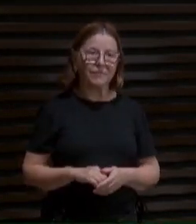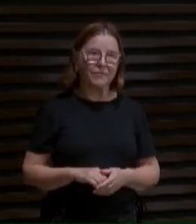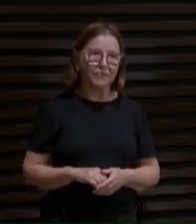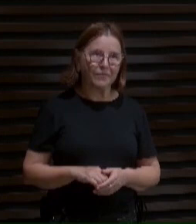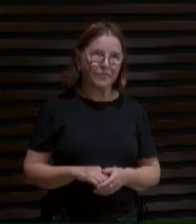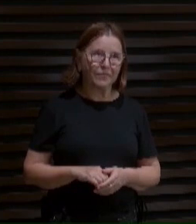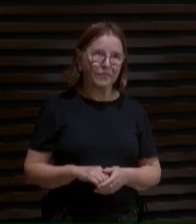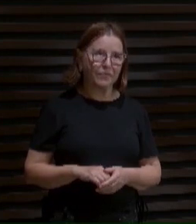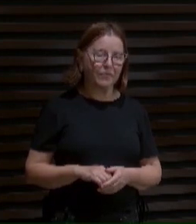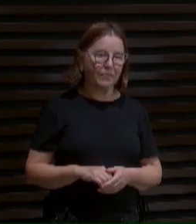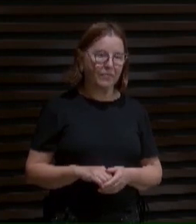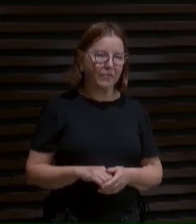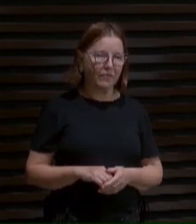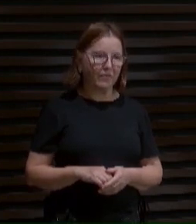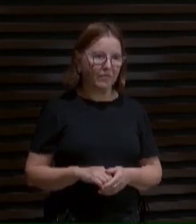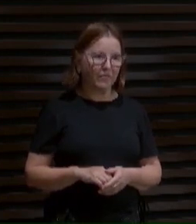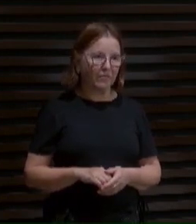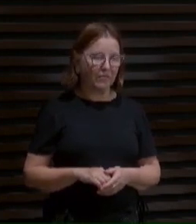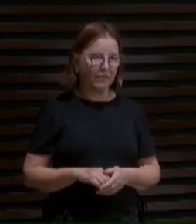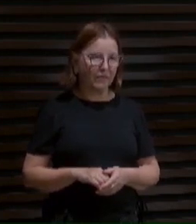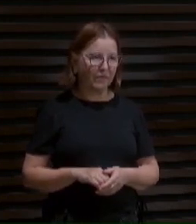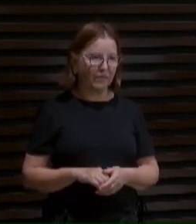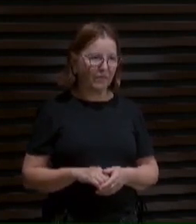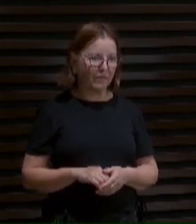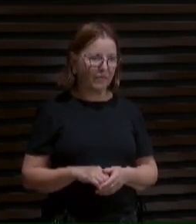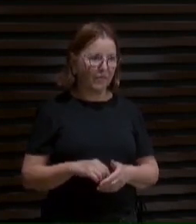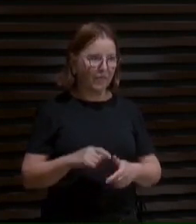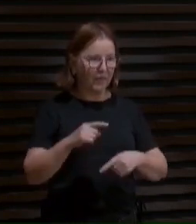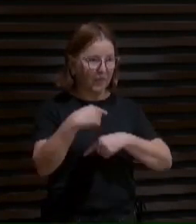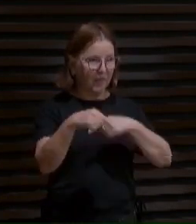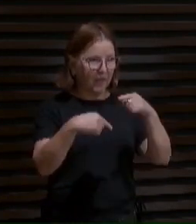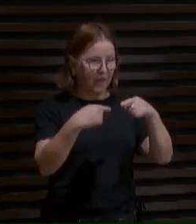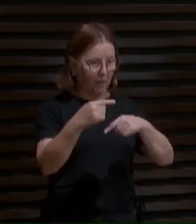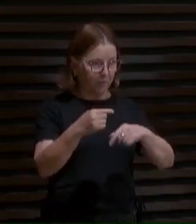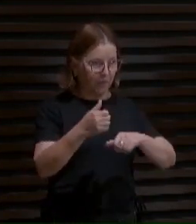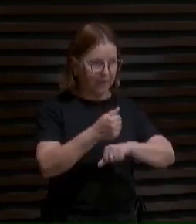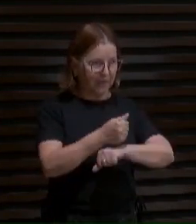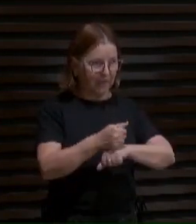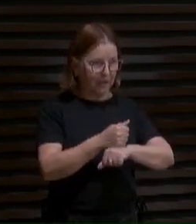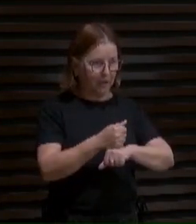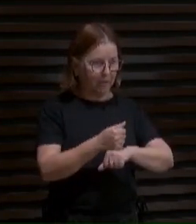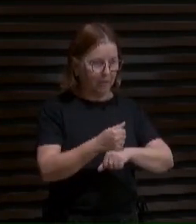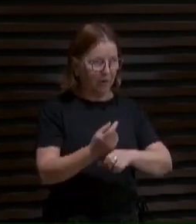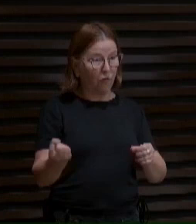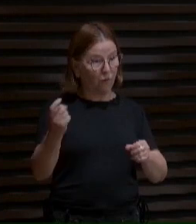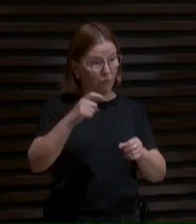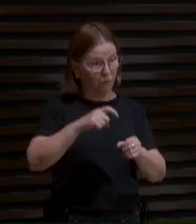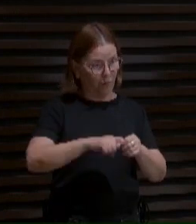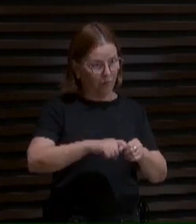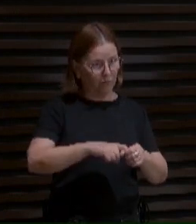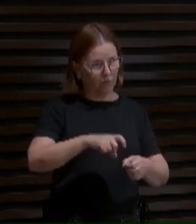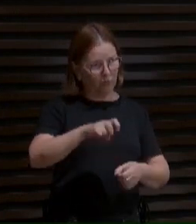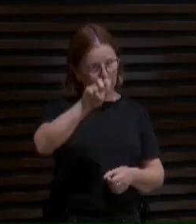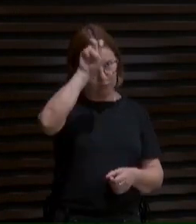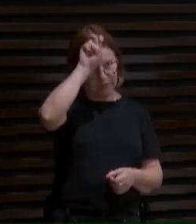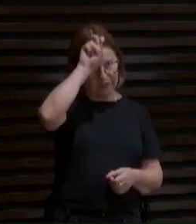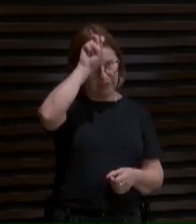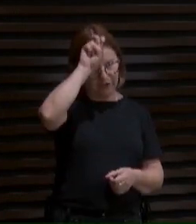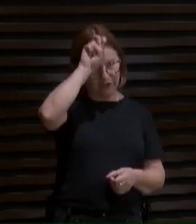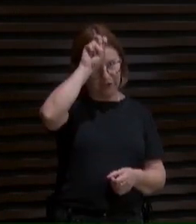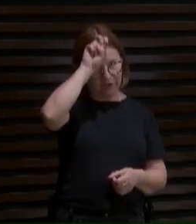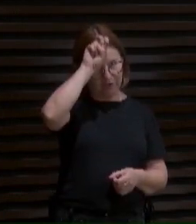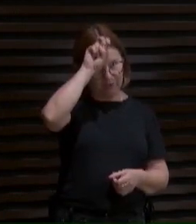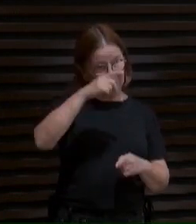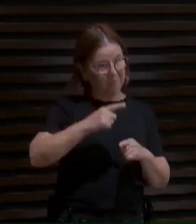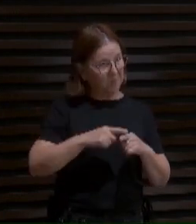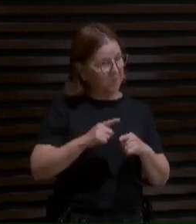já começou com um problema logo depois que Abraão voltou do Egito, porque Abraão, como nós, desobedece